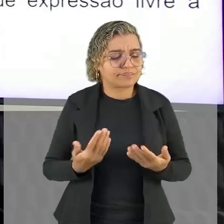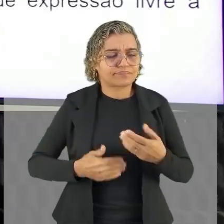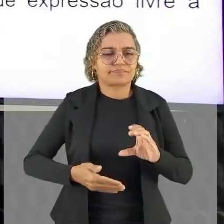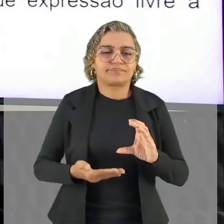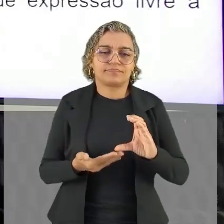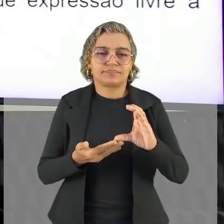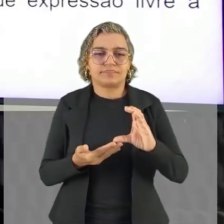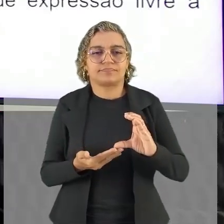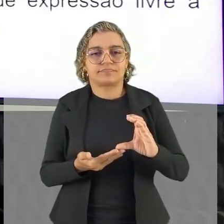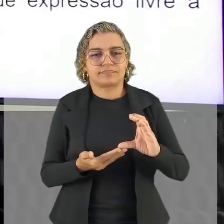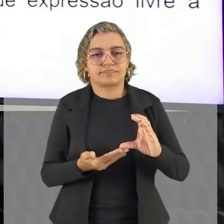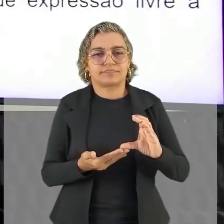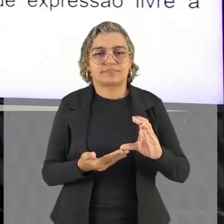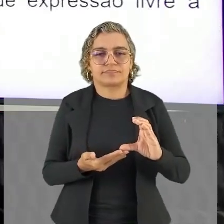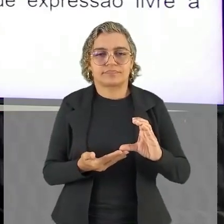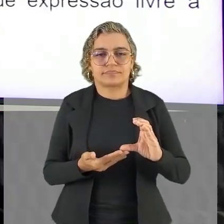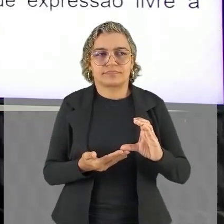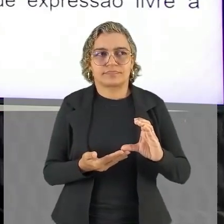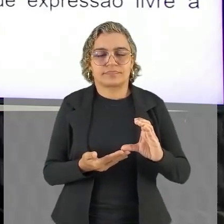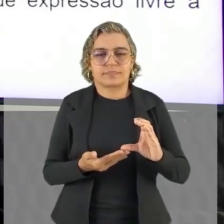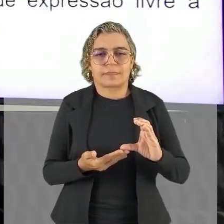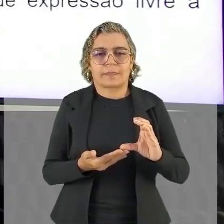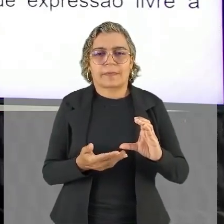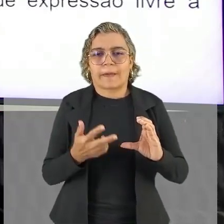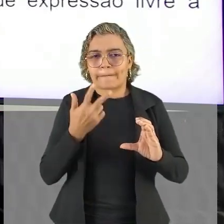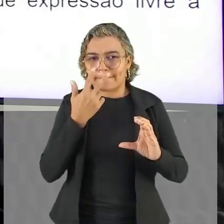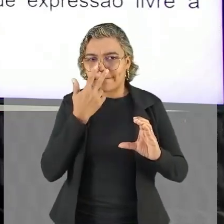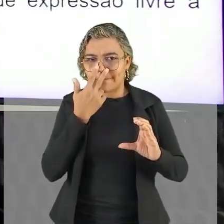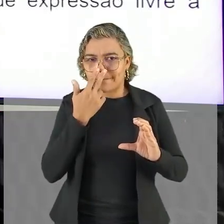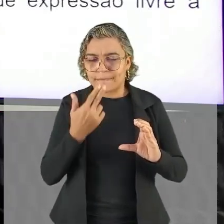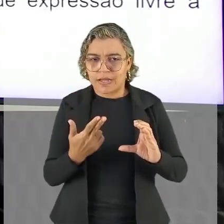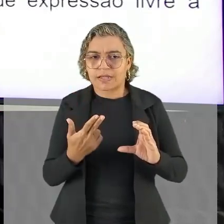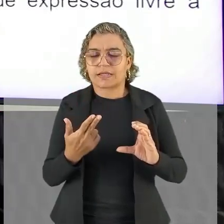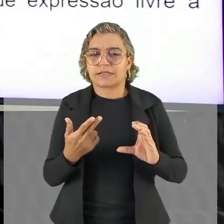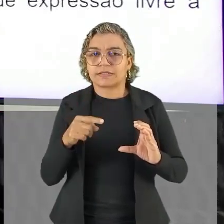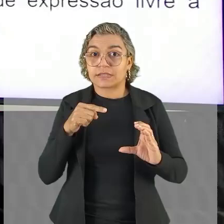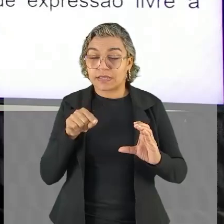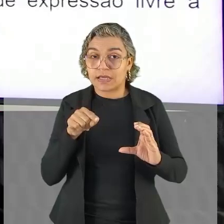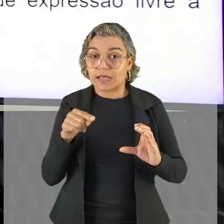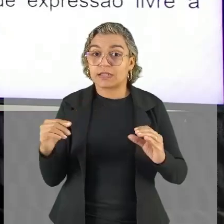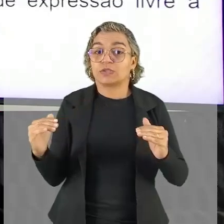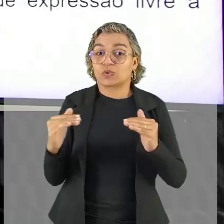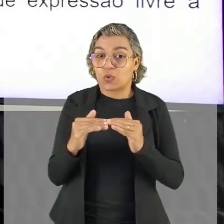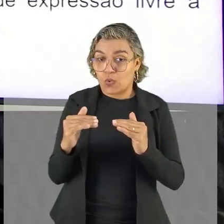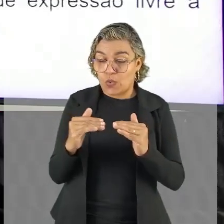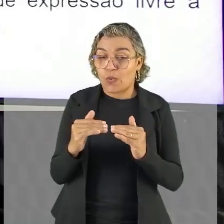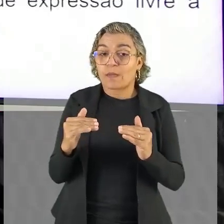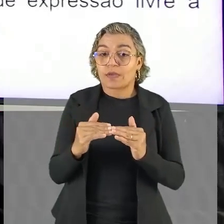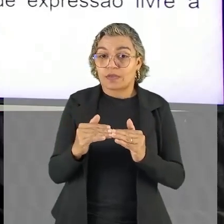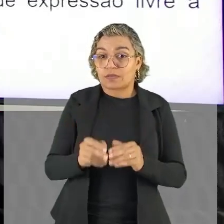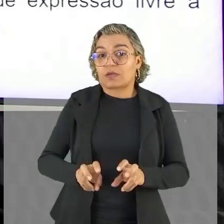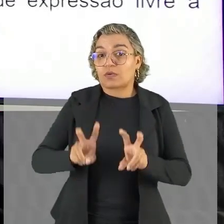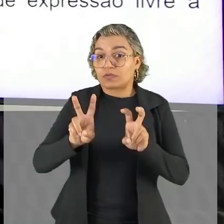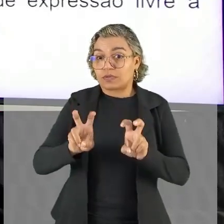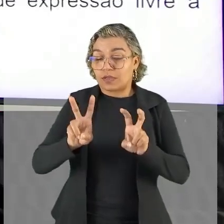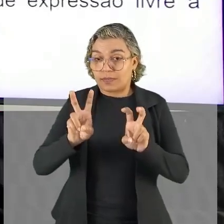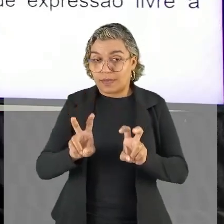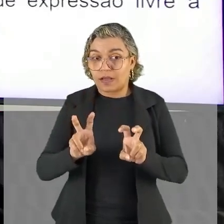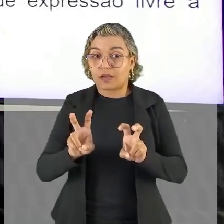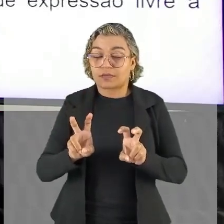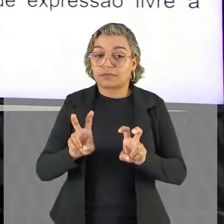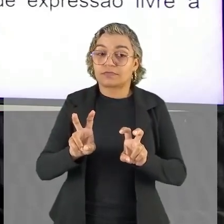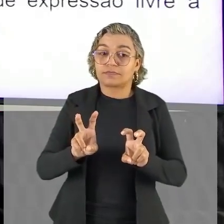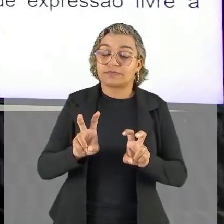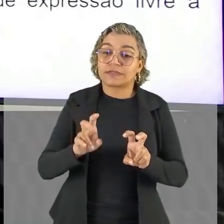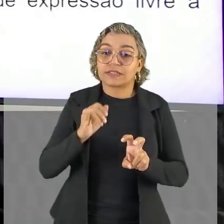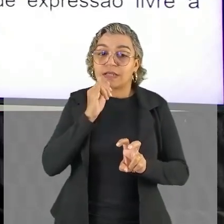Letra C. Convergem-se, né? Eles vão chegar no mesmo ponto. No caso, a temática do dilema da